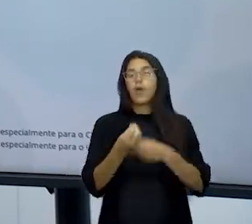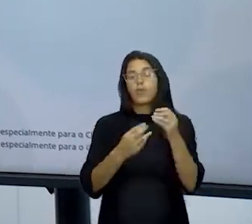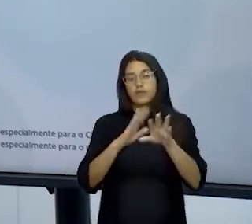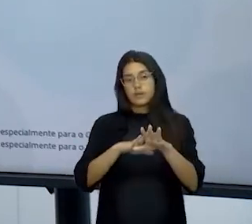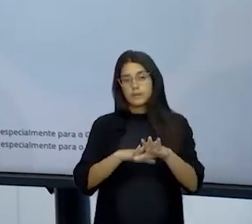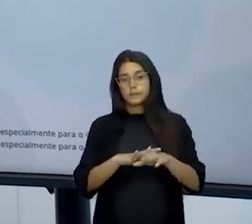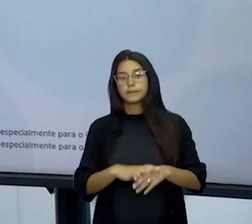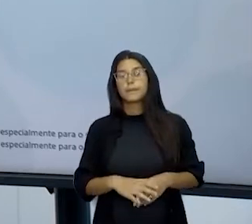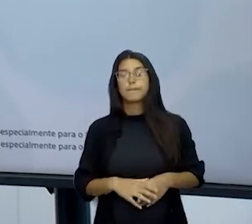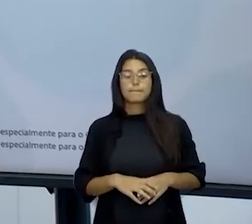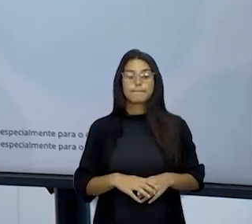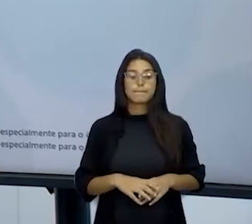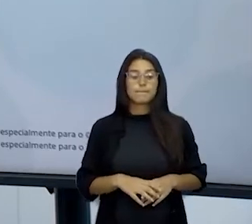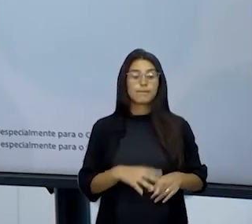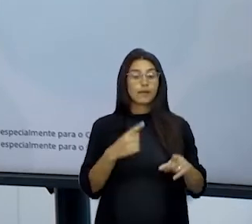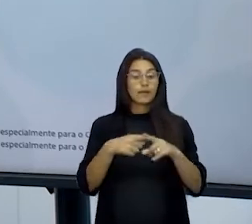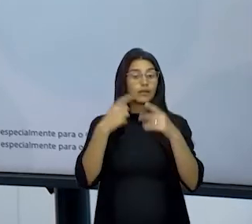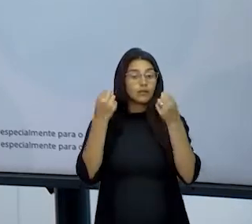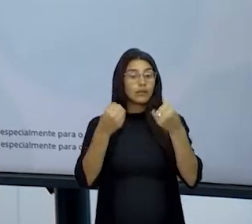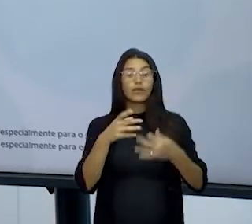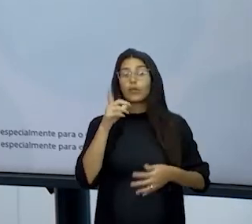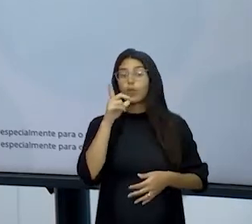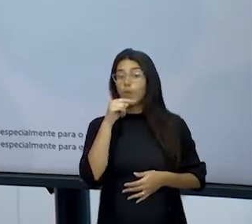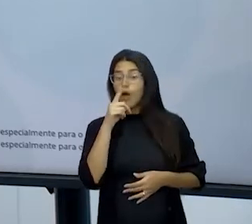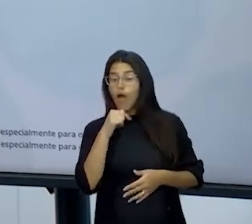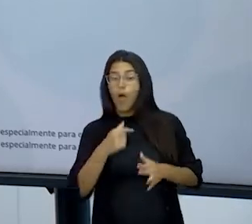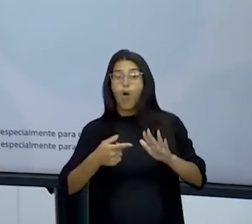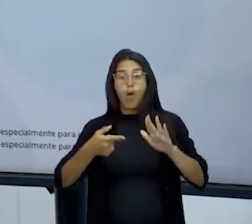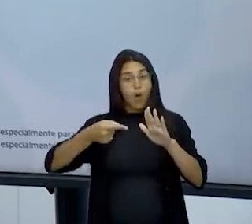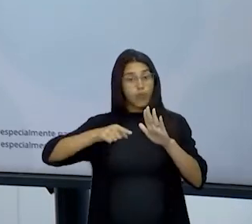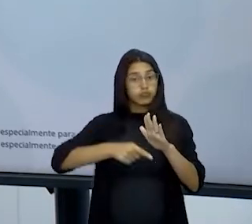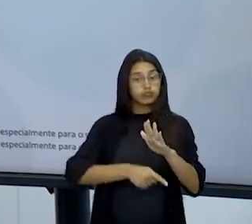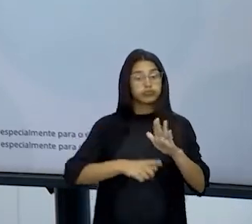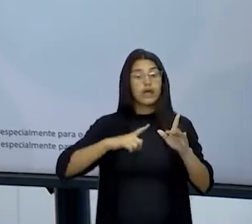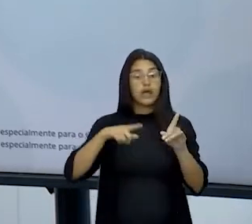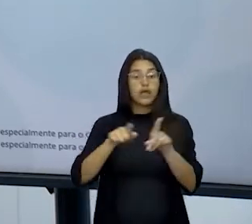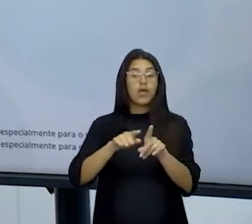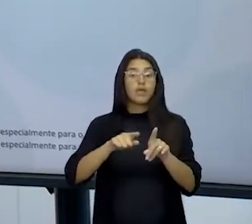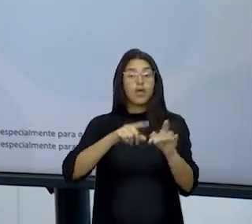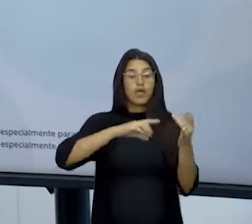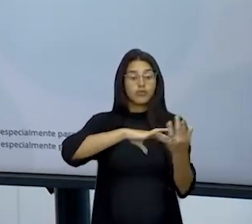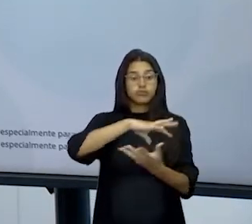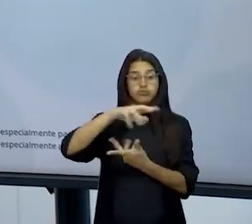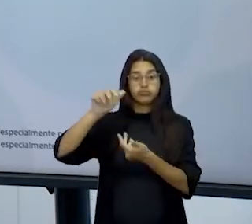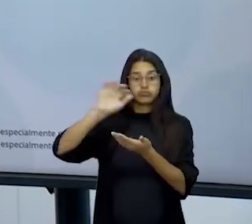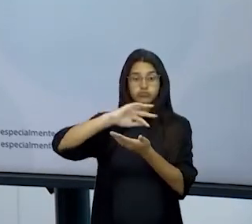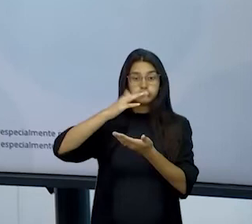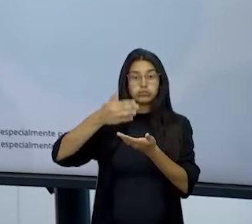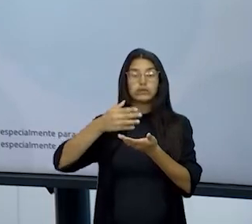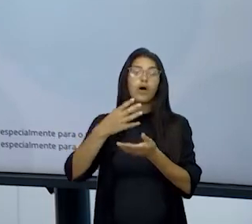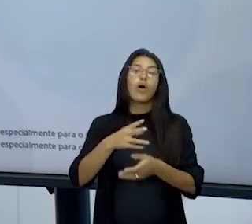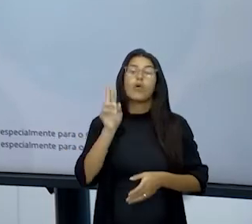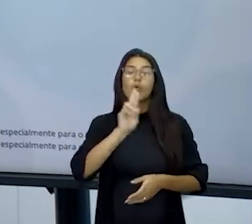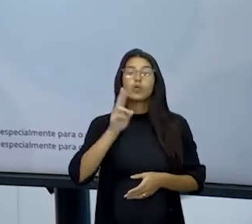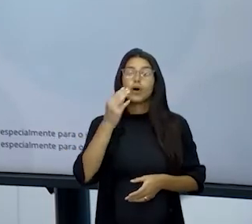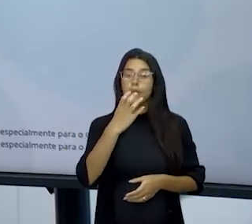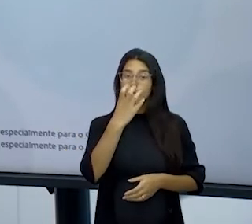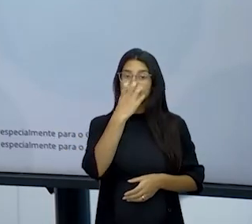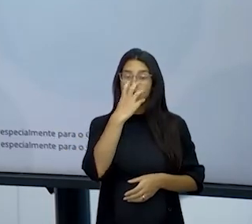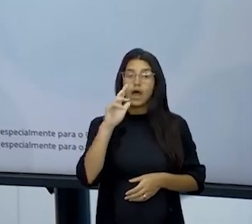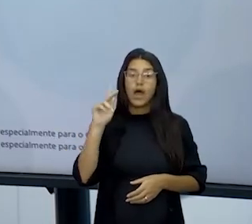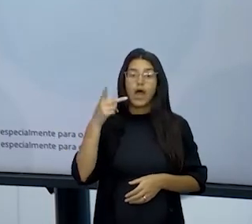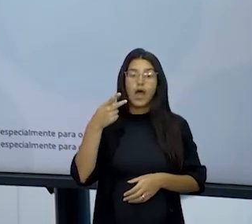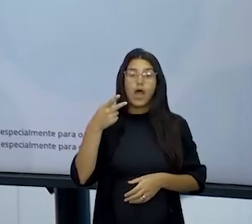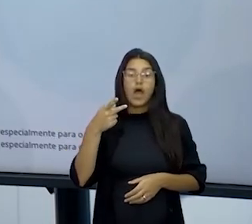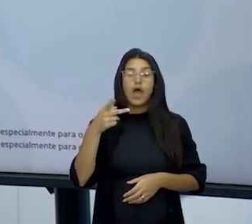Por quê? Porque você está falando com água a profundidades aí, tem a pressão atmosférica, você está com o sistema com cilindro de oxigênio, né? Na